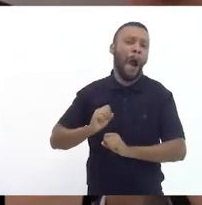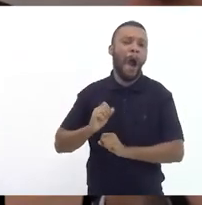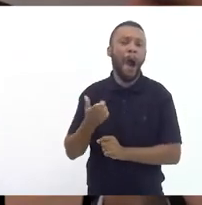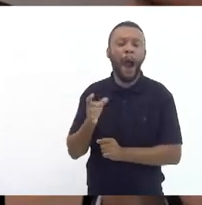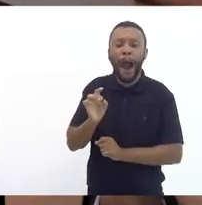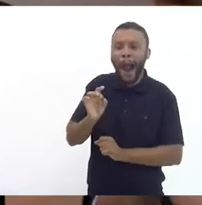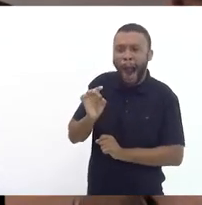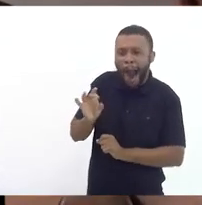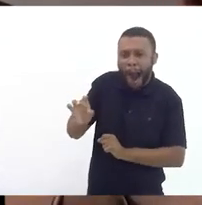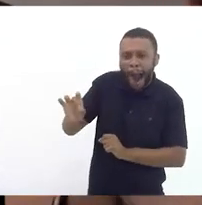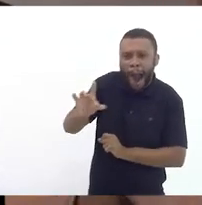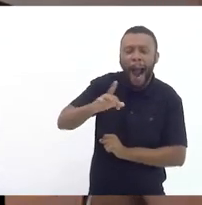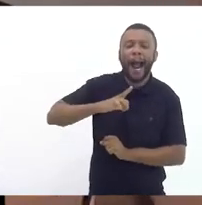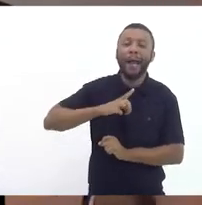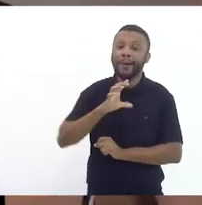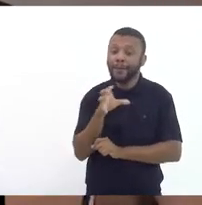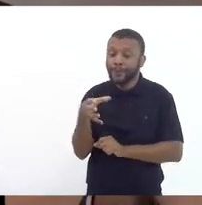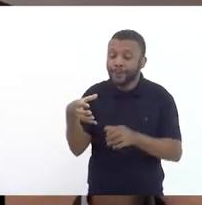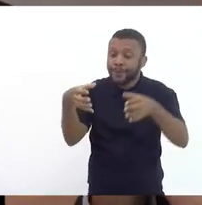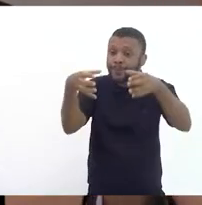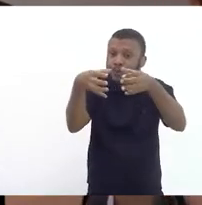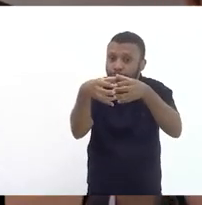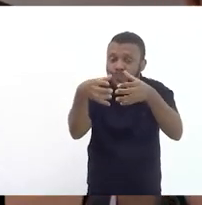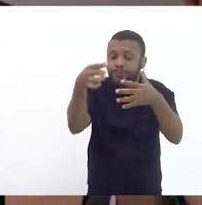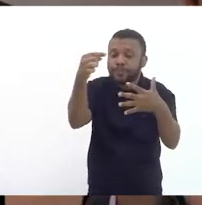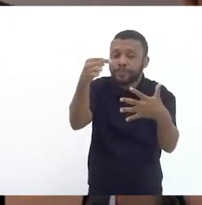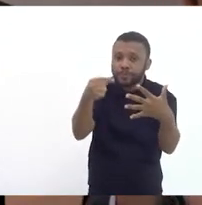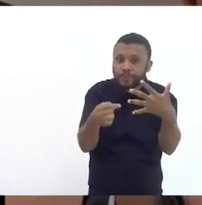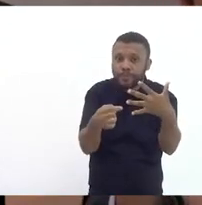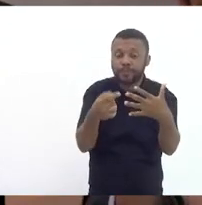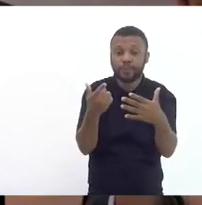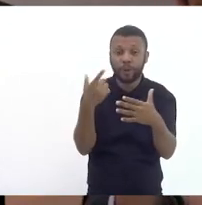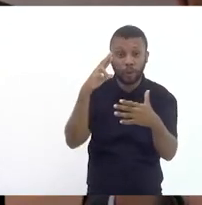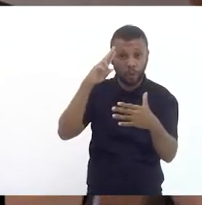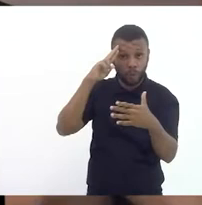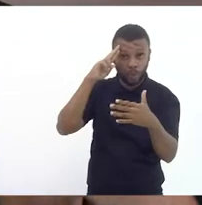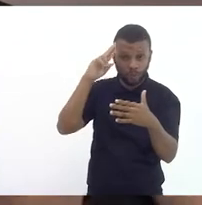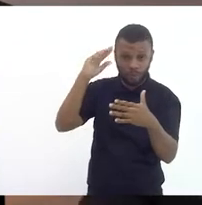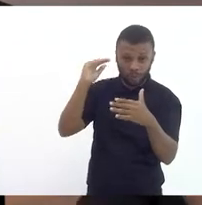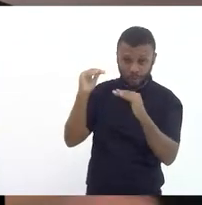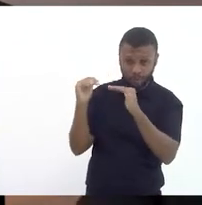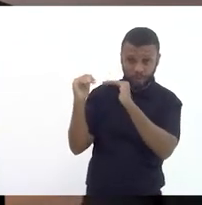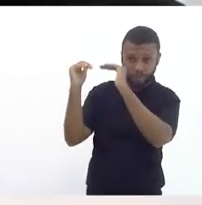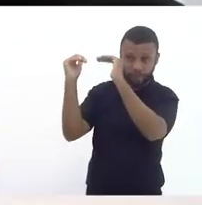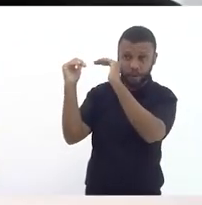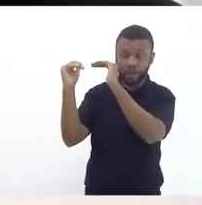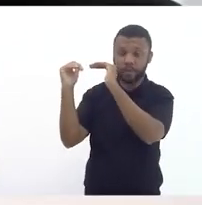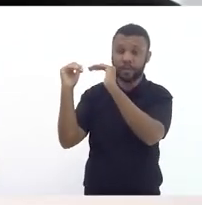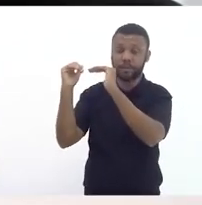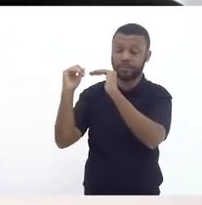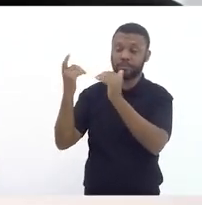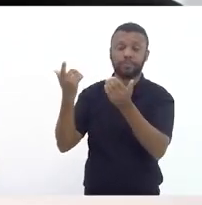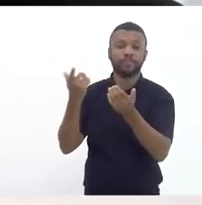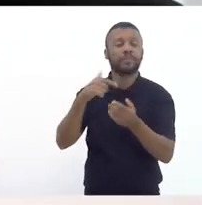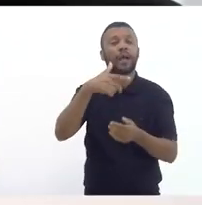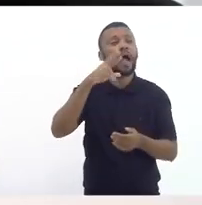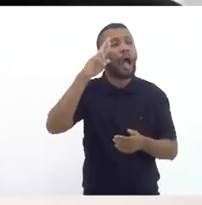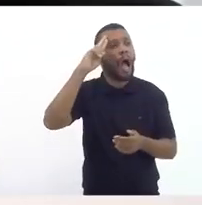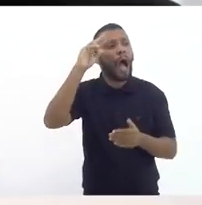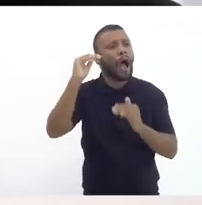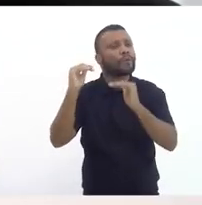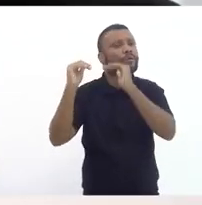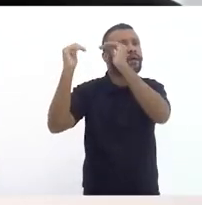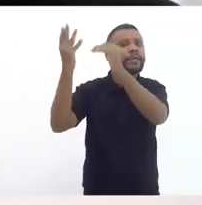um grupo de estações. Então, os supervisores estão abaixo do gerente. Mas na estação, lá na estação, quem é a autoridade da supervia na